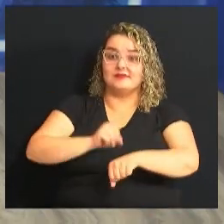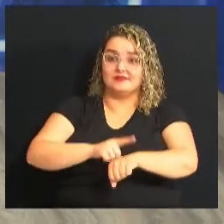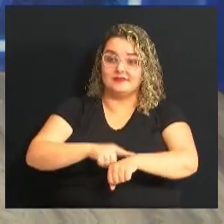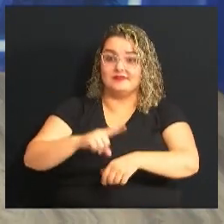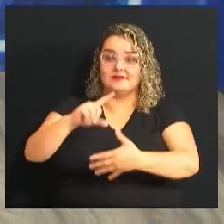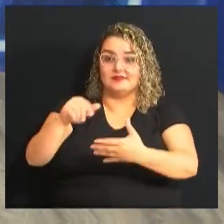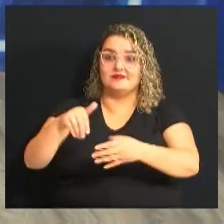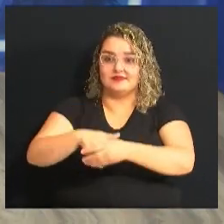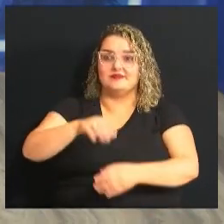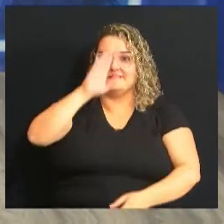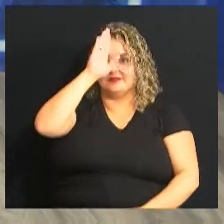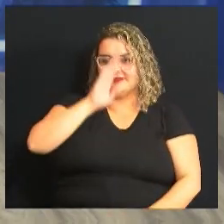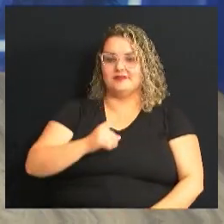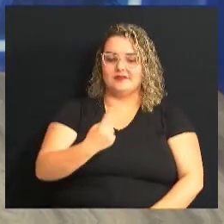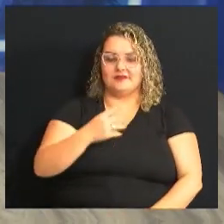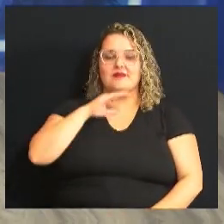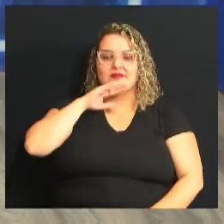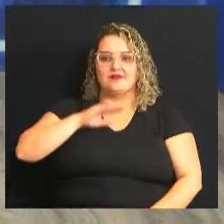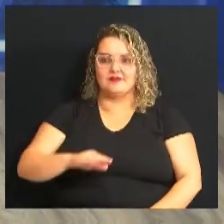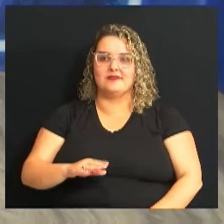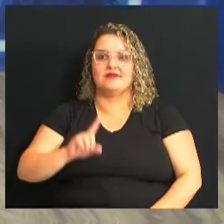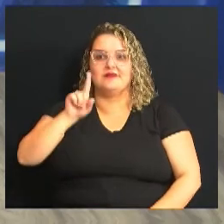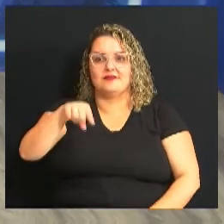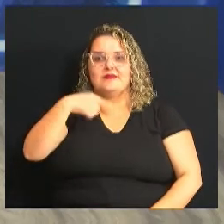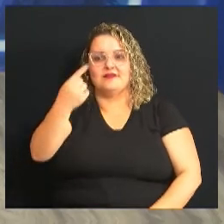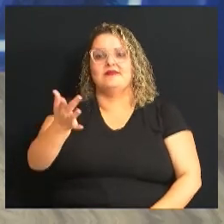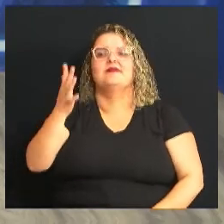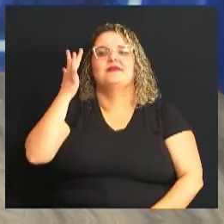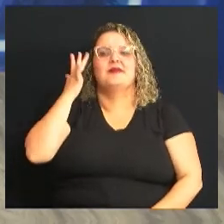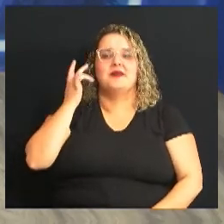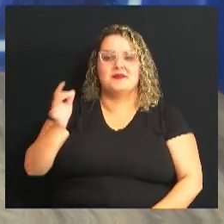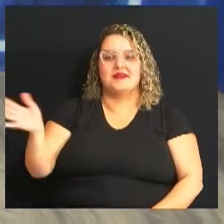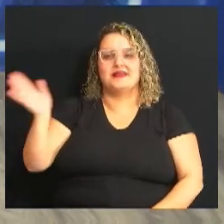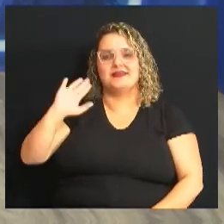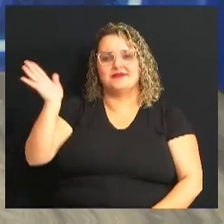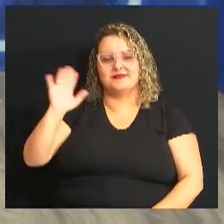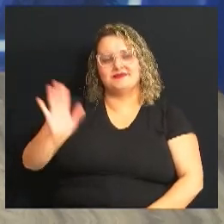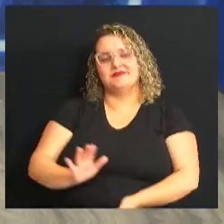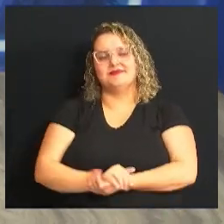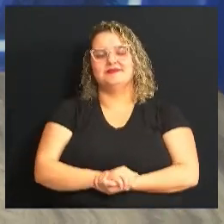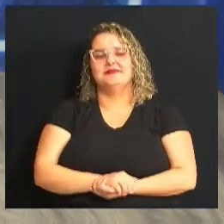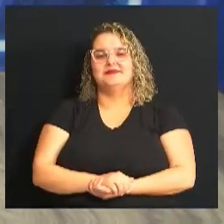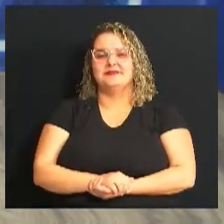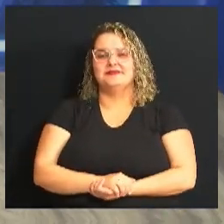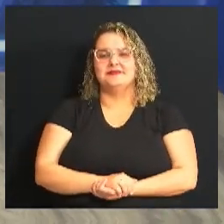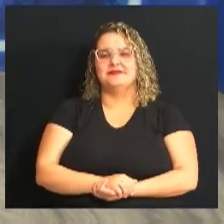gratuito à 13h e nos vemos amanhã na sexta-feira. Até lá. Tchau, tchau.